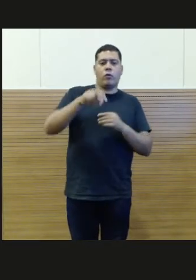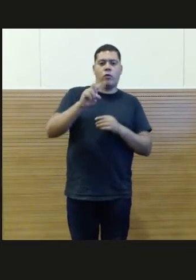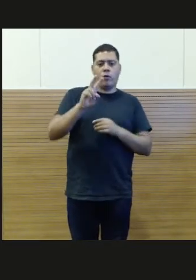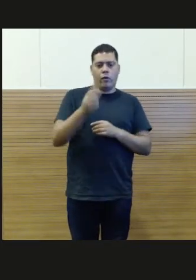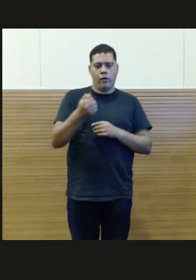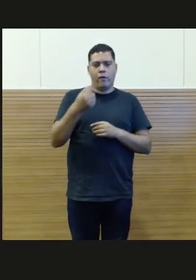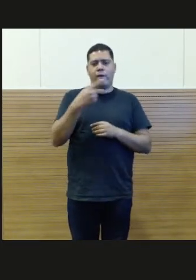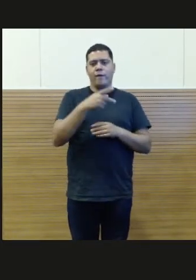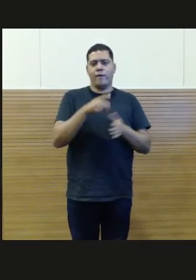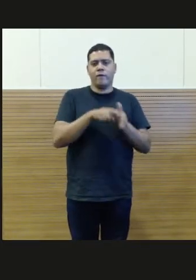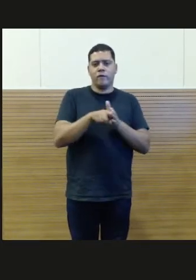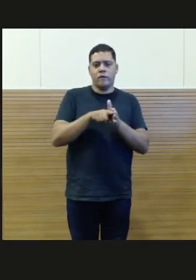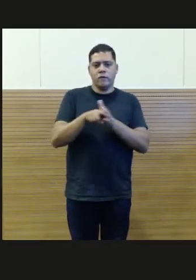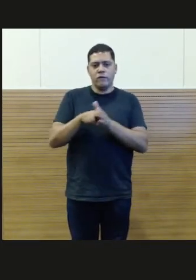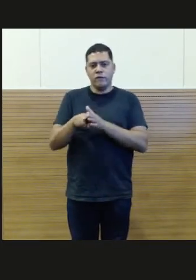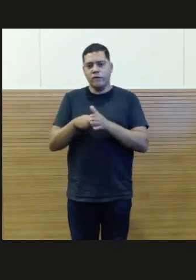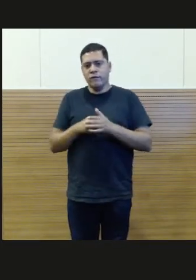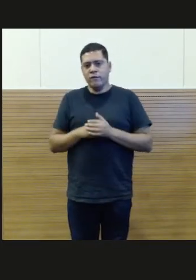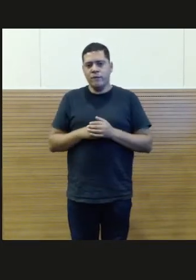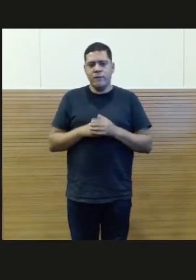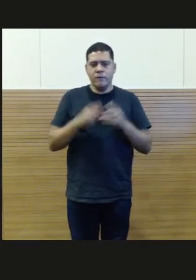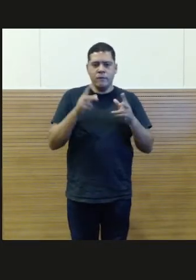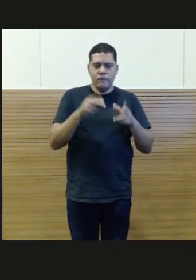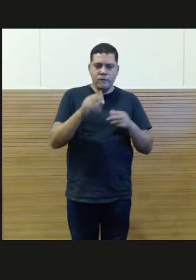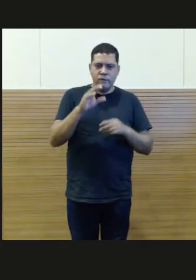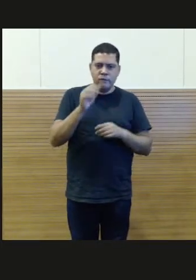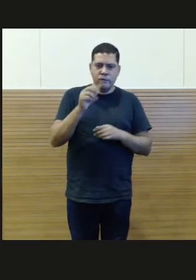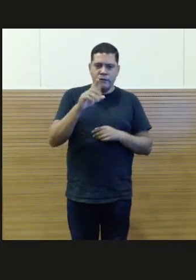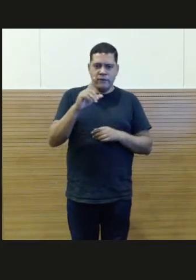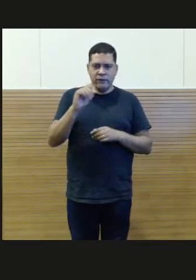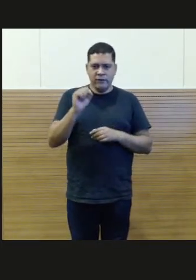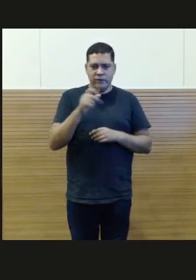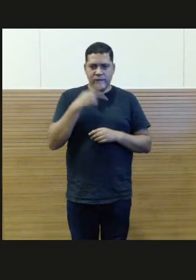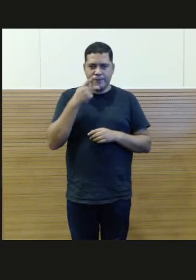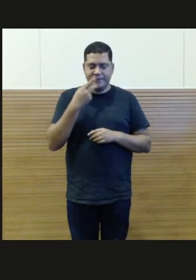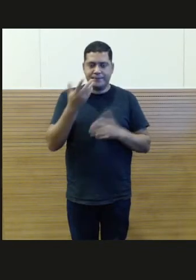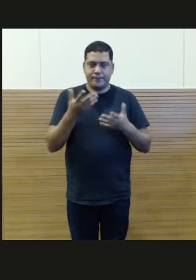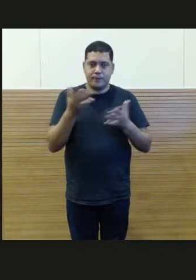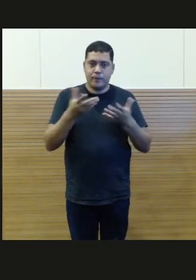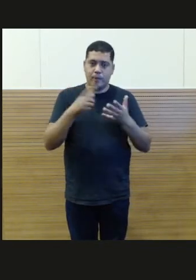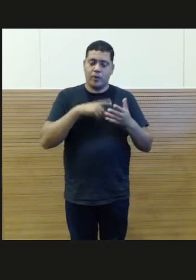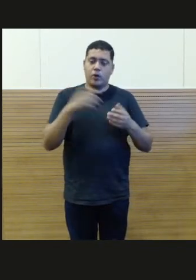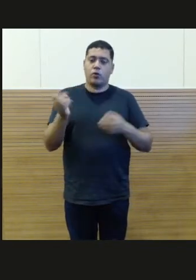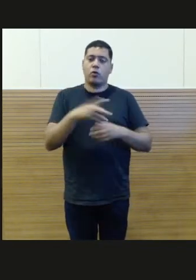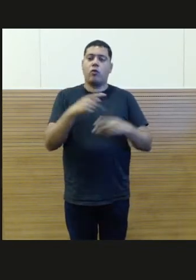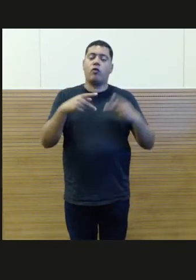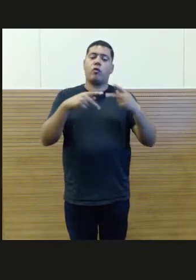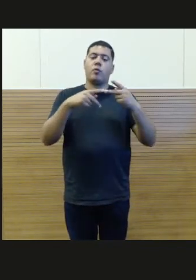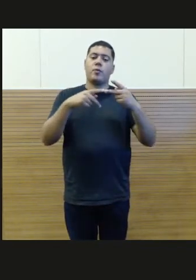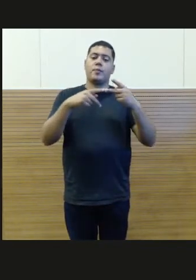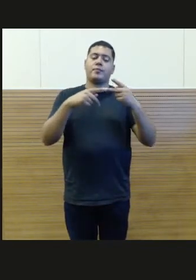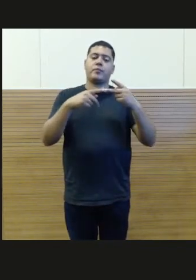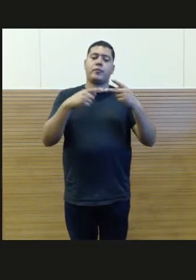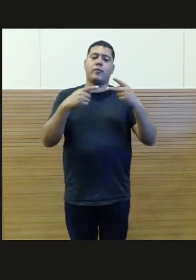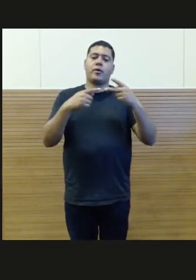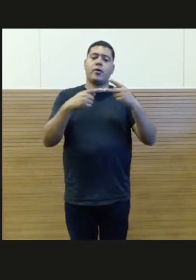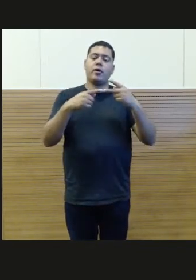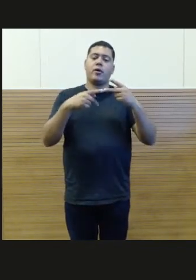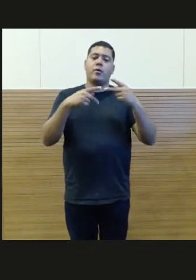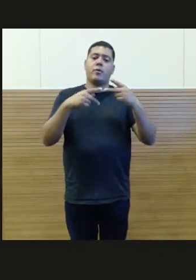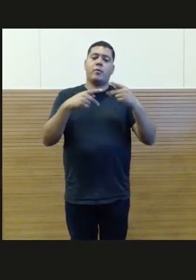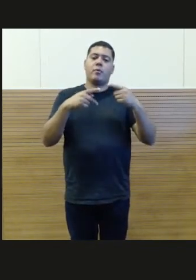alimentares, como o Carlos mencionou. Então, aqui está um novo paradigma e o propósito para a nutrição.